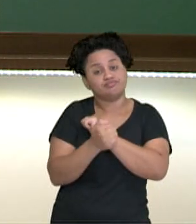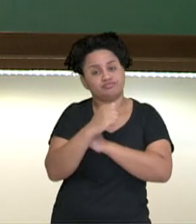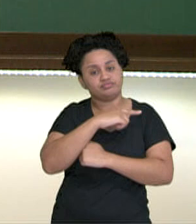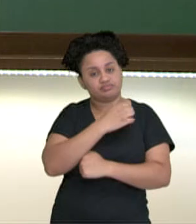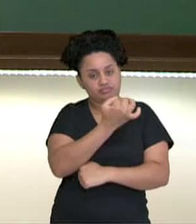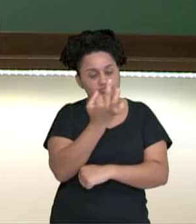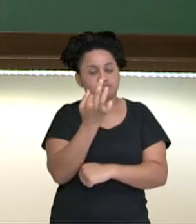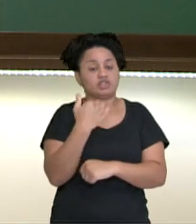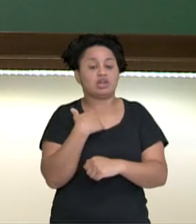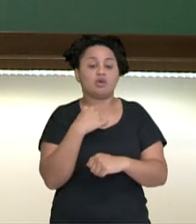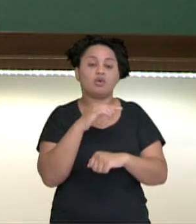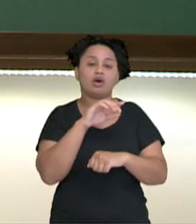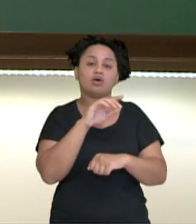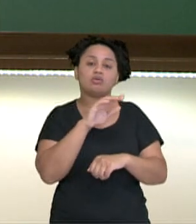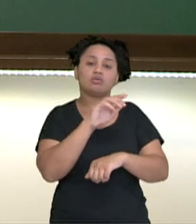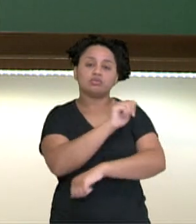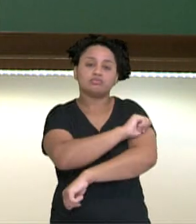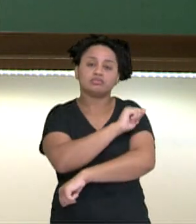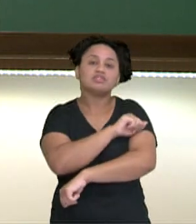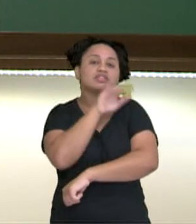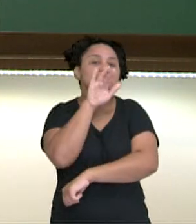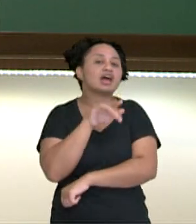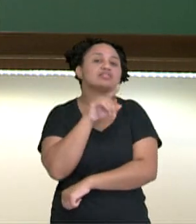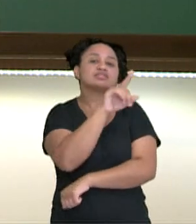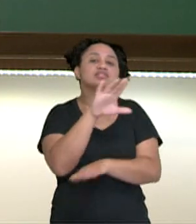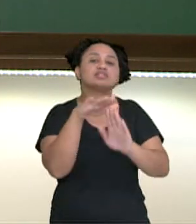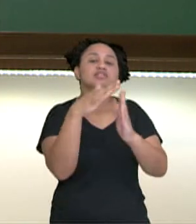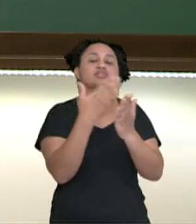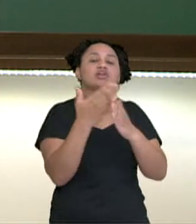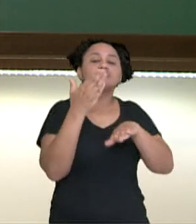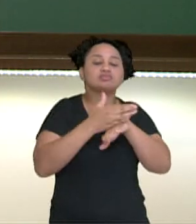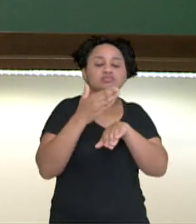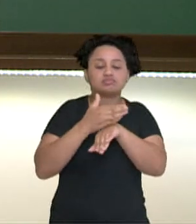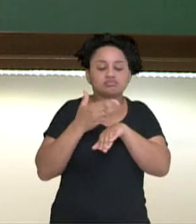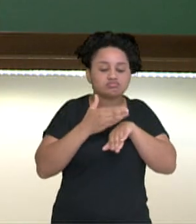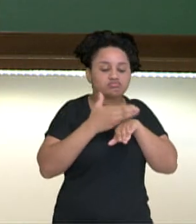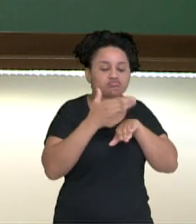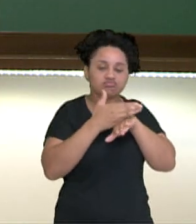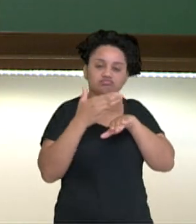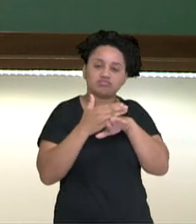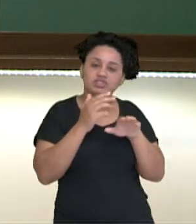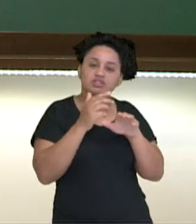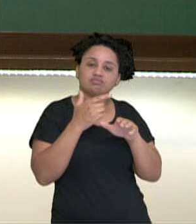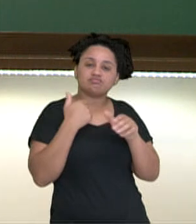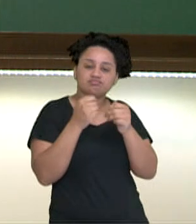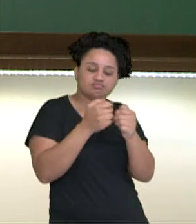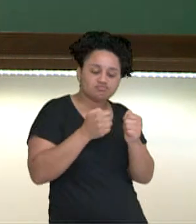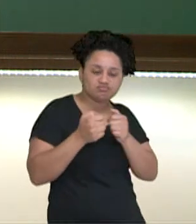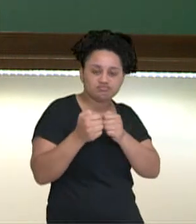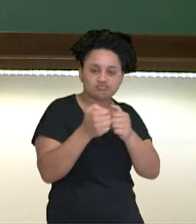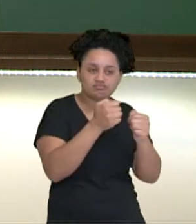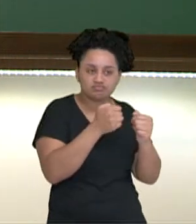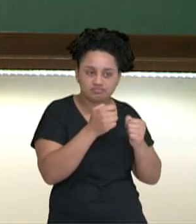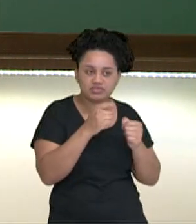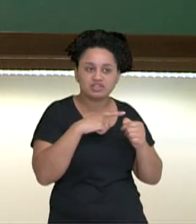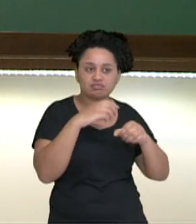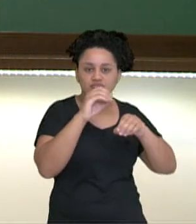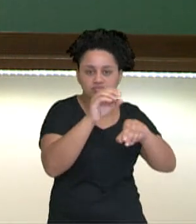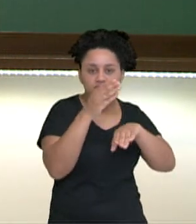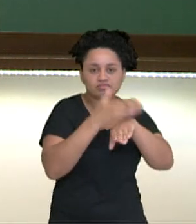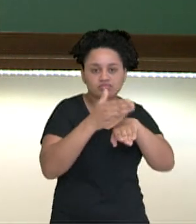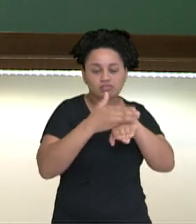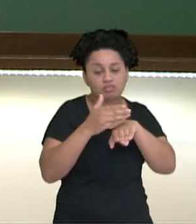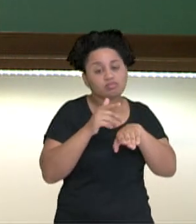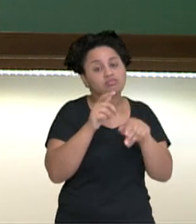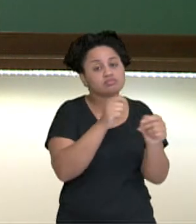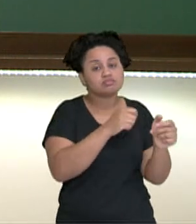aluno estaria à tarde lá na escola treinando, né, participando de treinamentos para aquele jogo